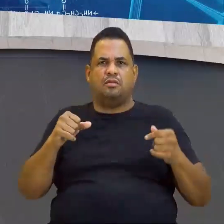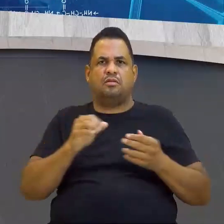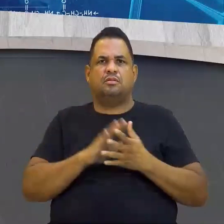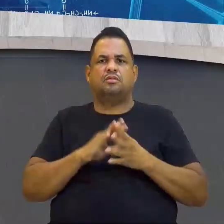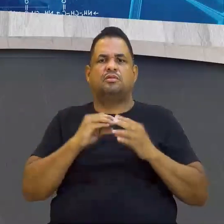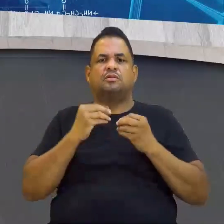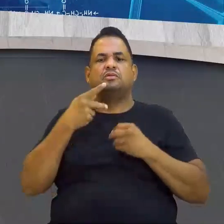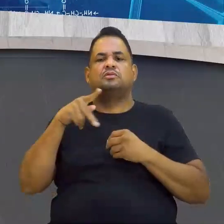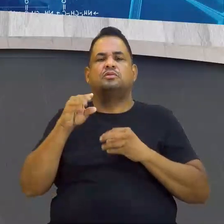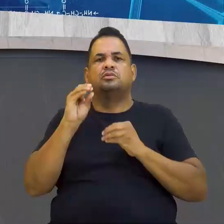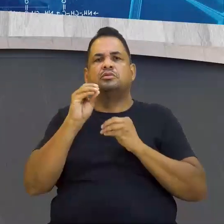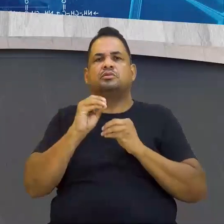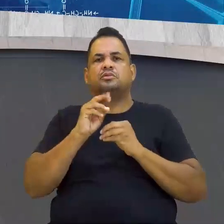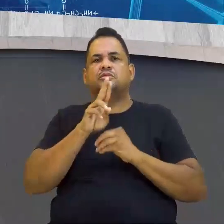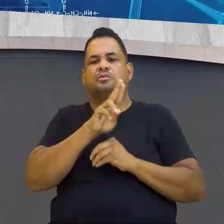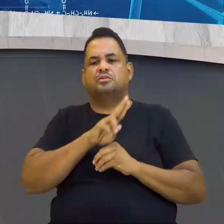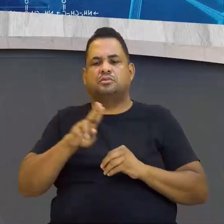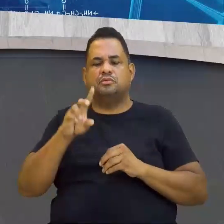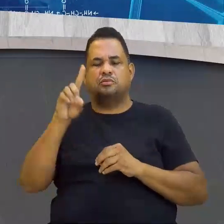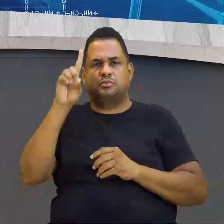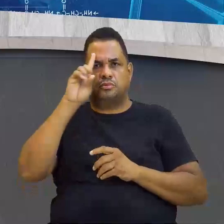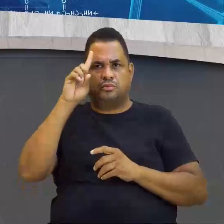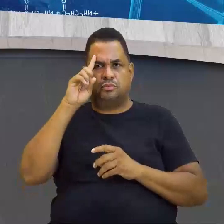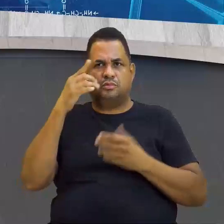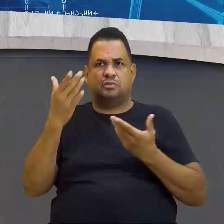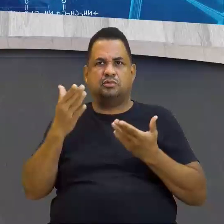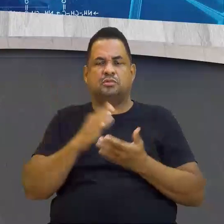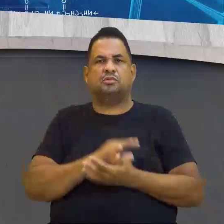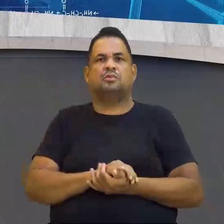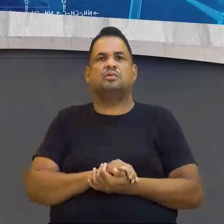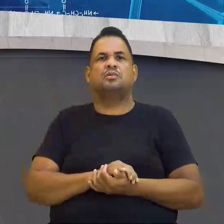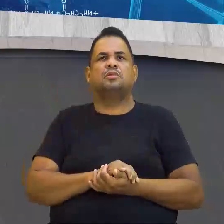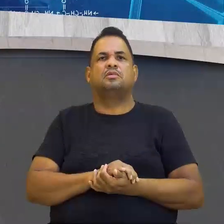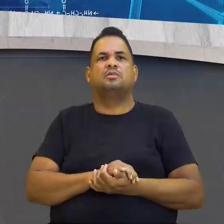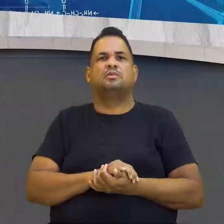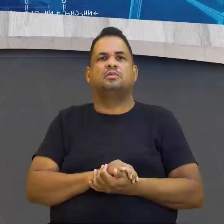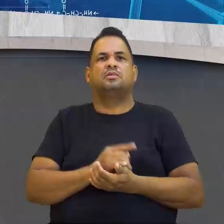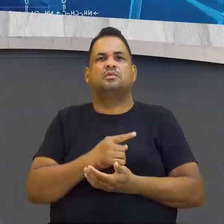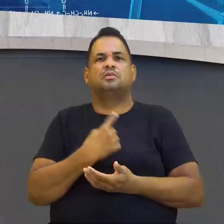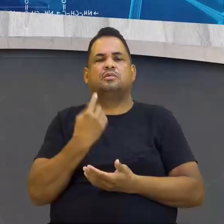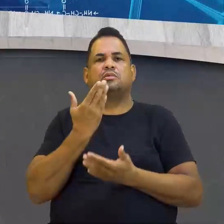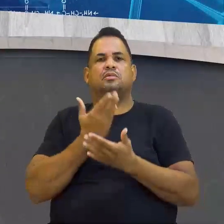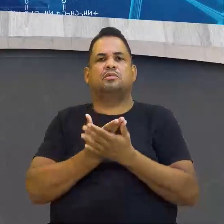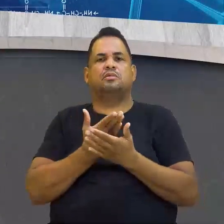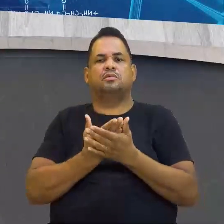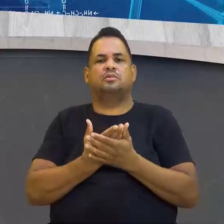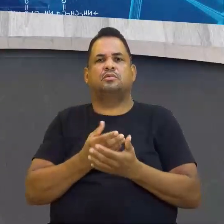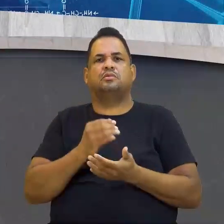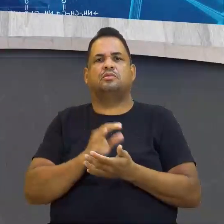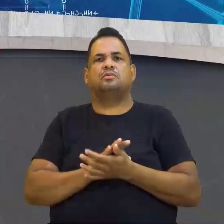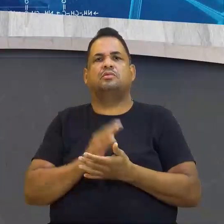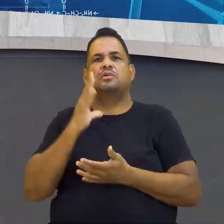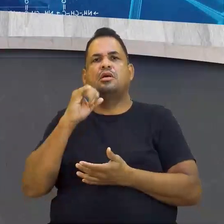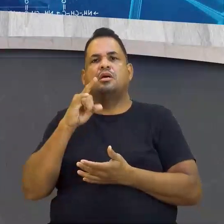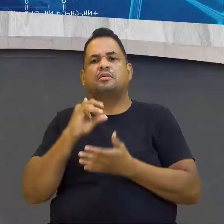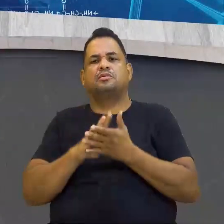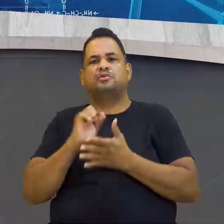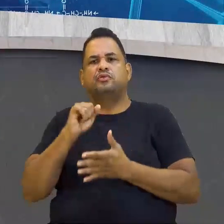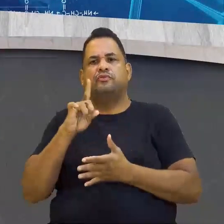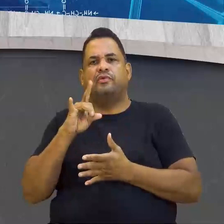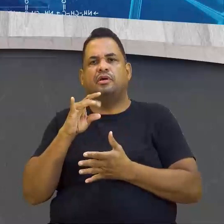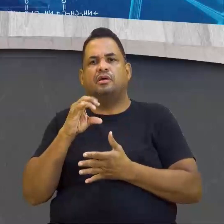suas utilizações no nosso cotidiano, né? A gente viu o carbonato de sódio,